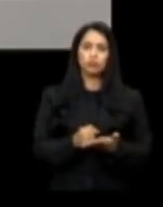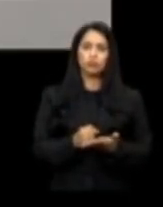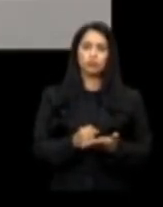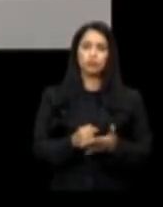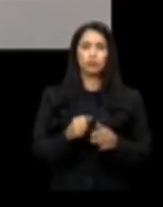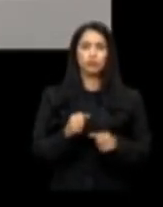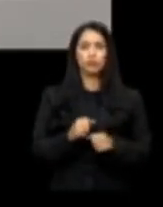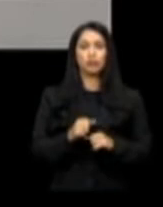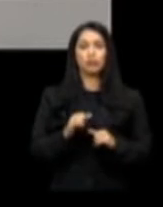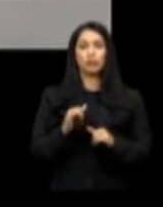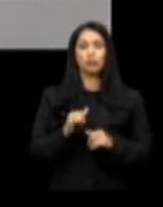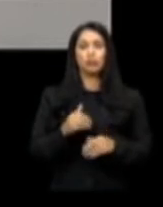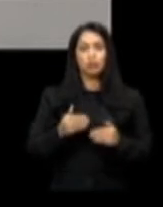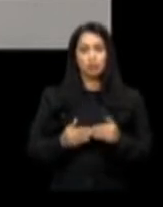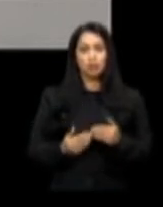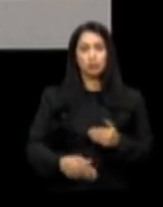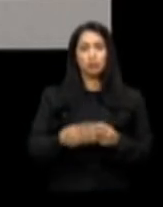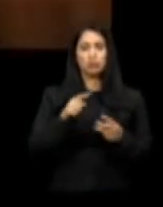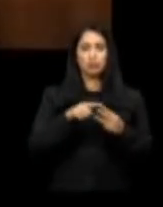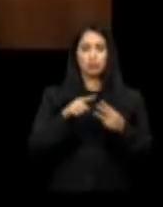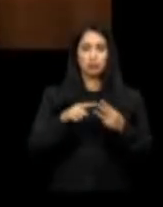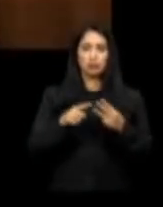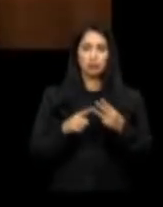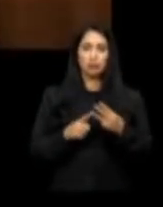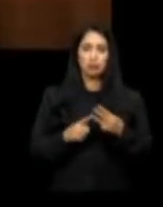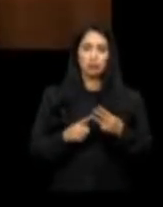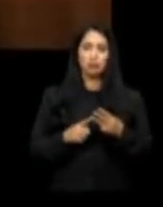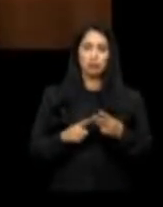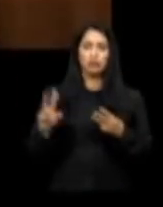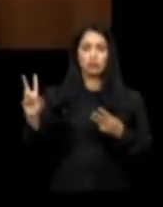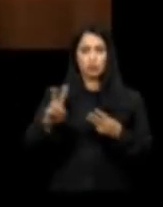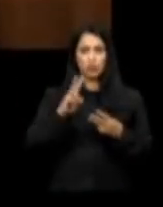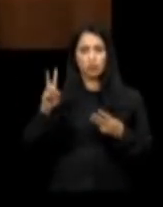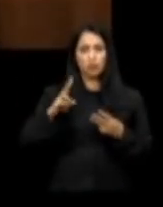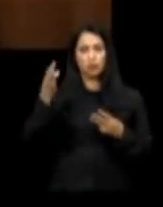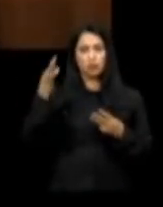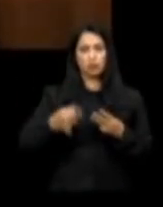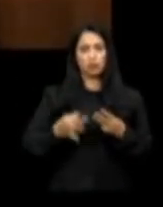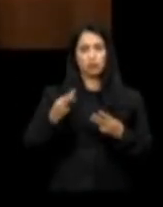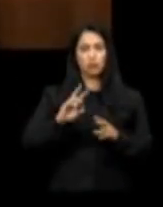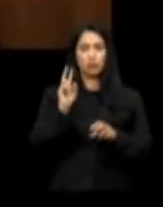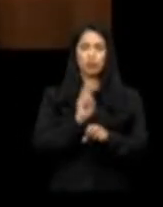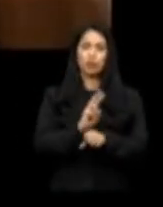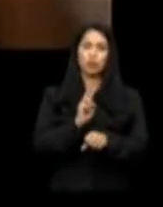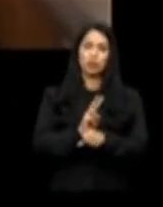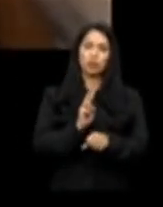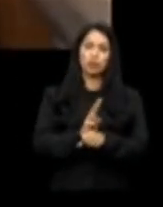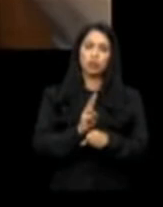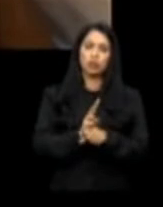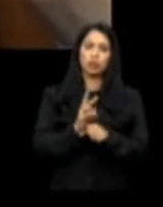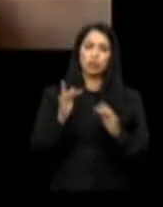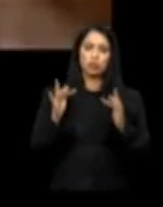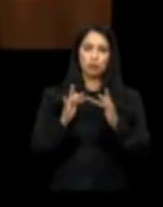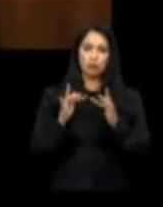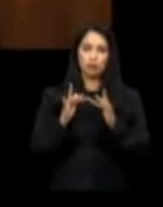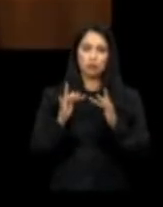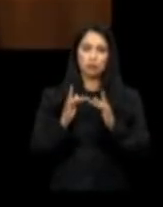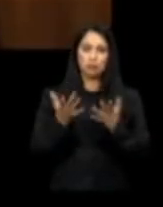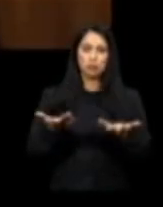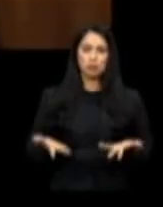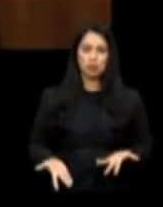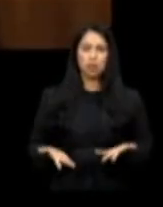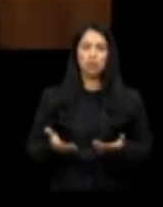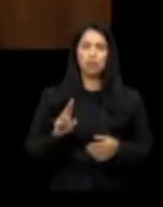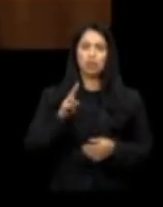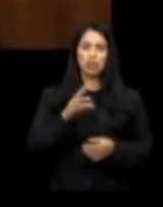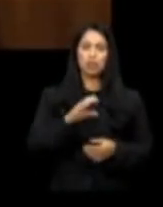informativa. A partir desses três elementos, valorização da dignidade, proteção constitucional à intimidade e vitalização do habeas data,